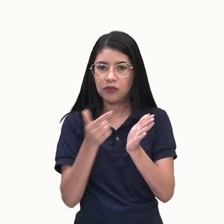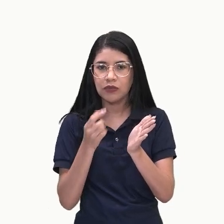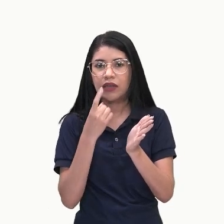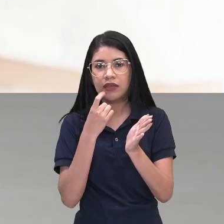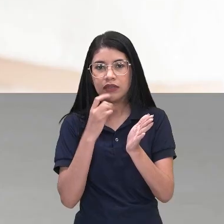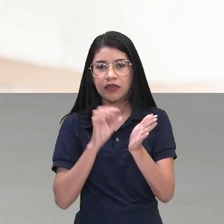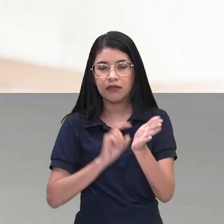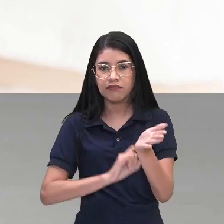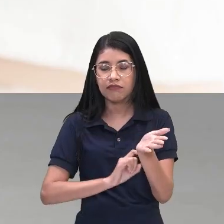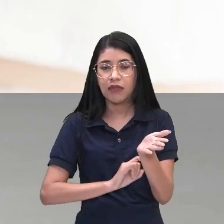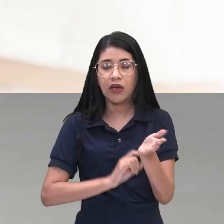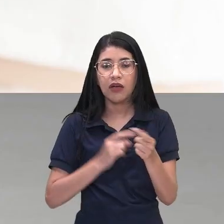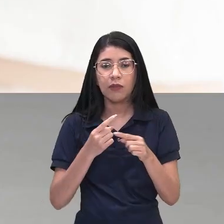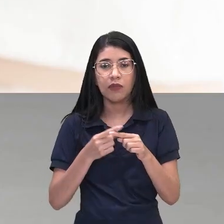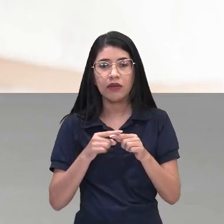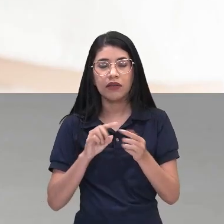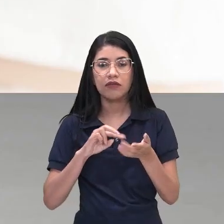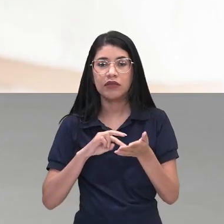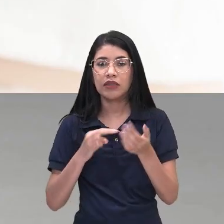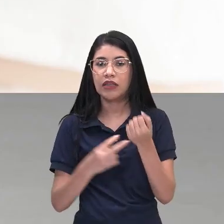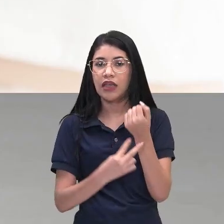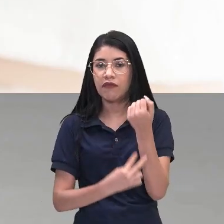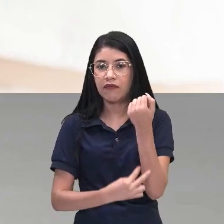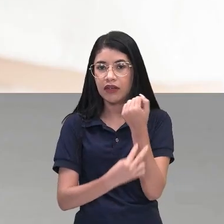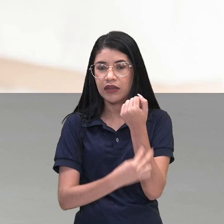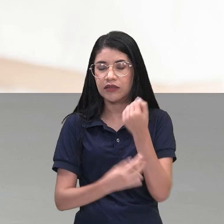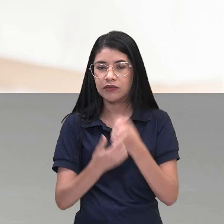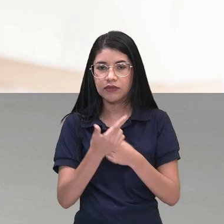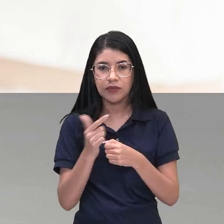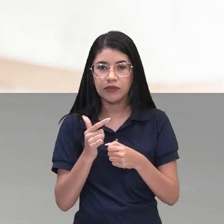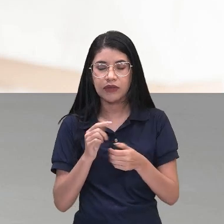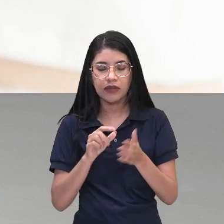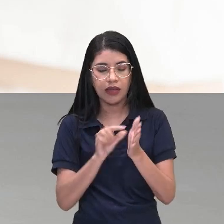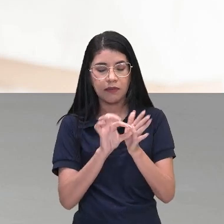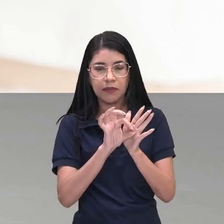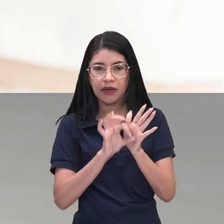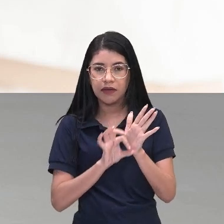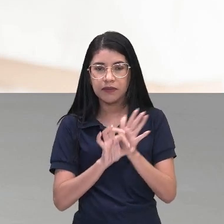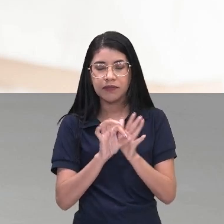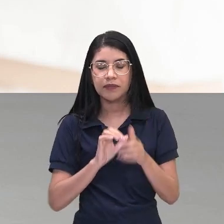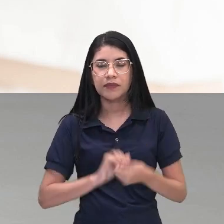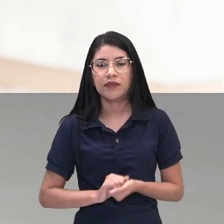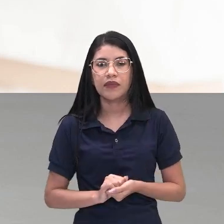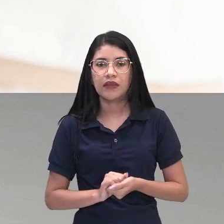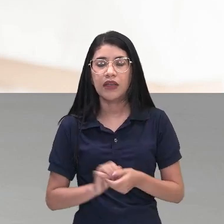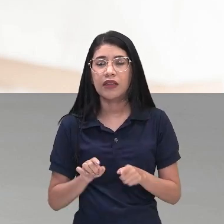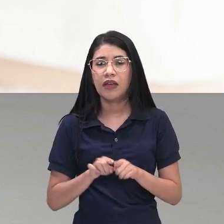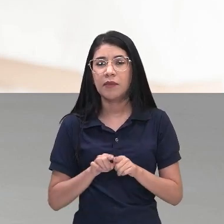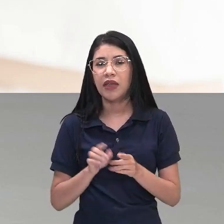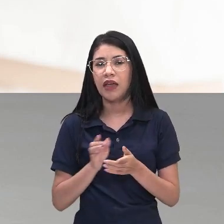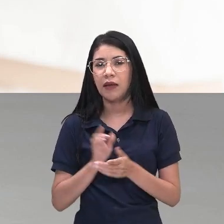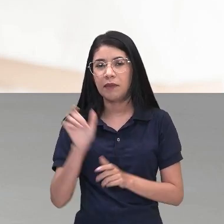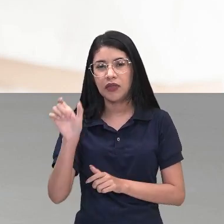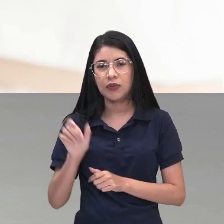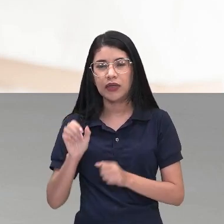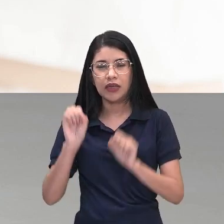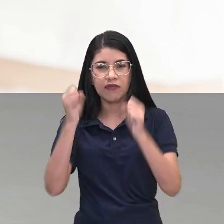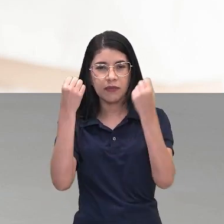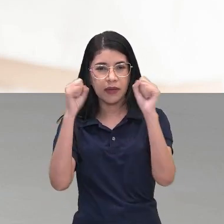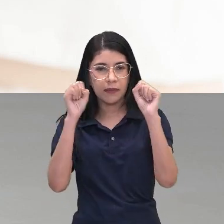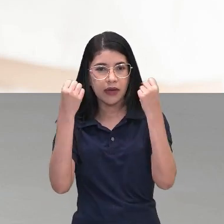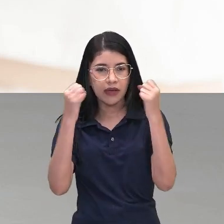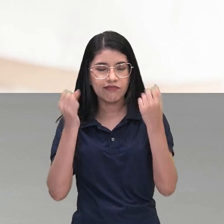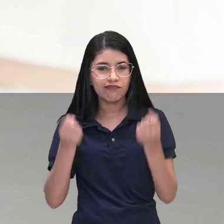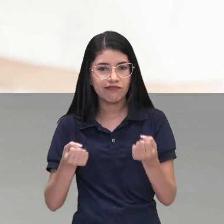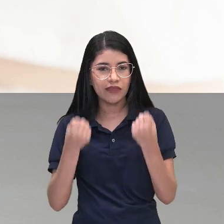quê? Porque não tem vasos sanguíneos no tecido epitelial. Né? Às vezes quem faz atividade física, né, faz musculação